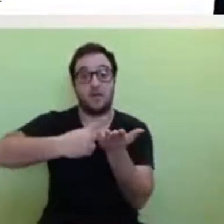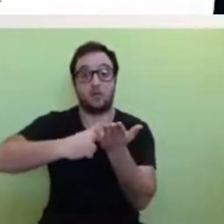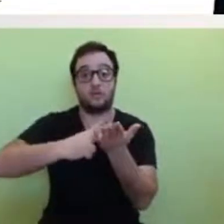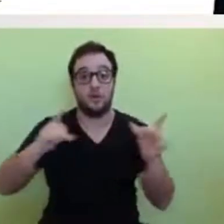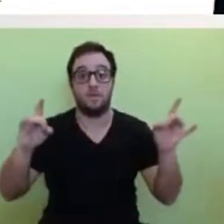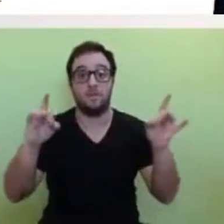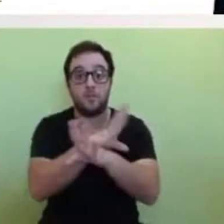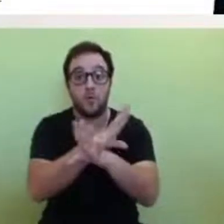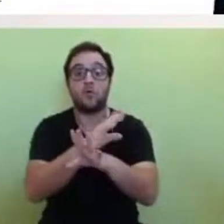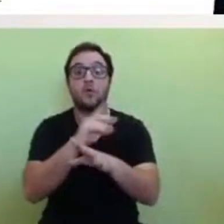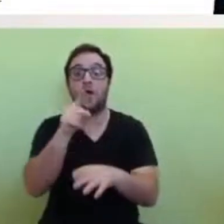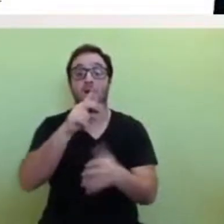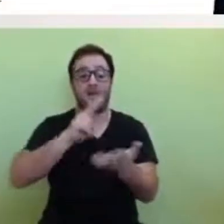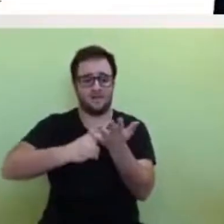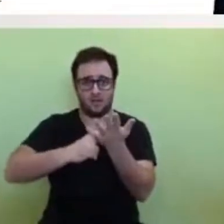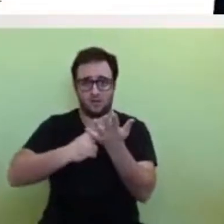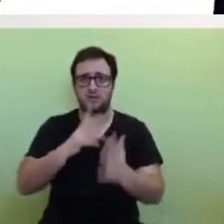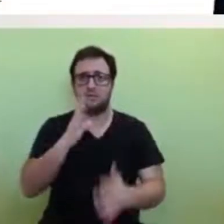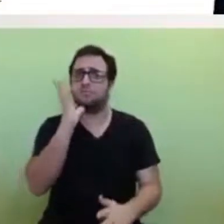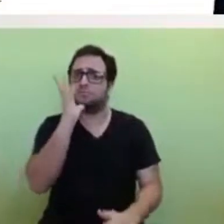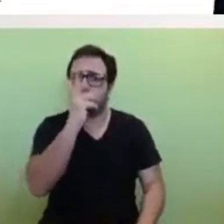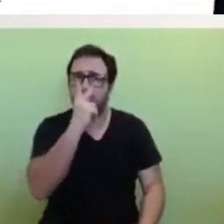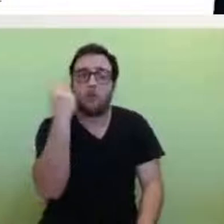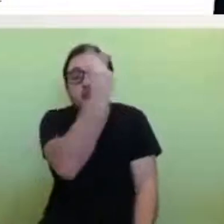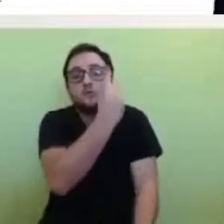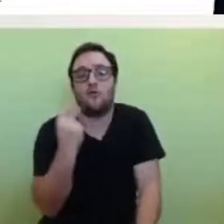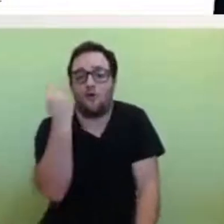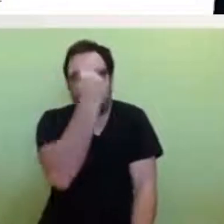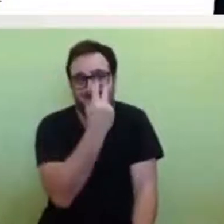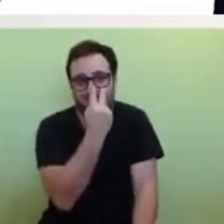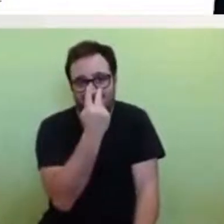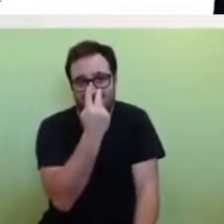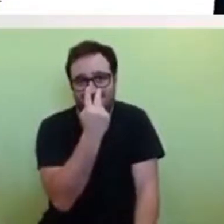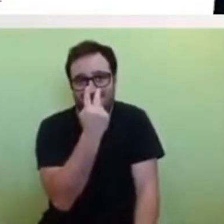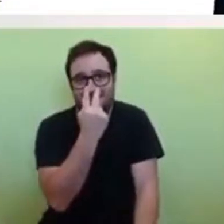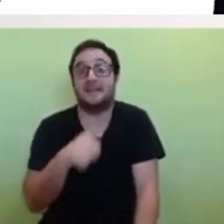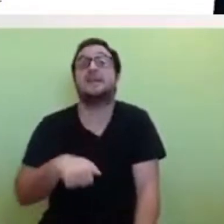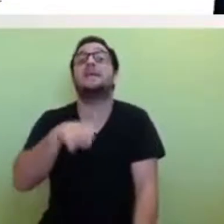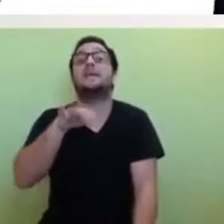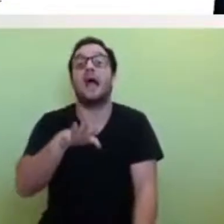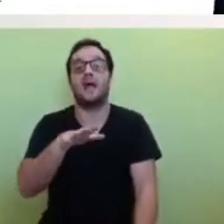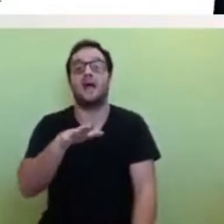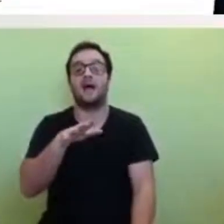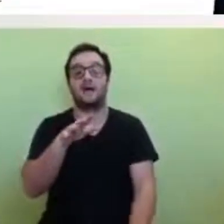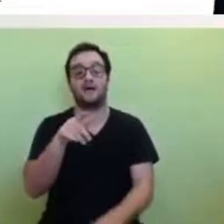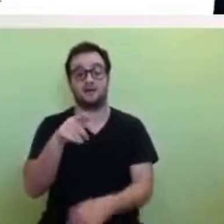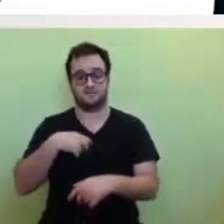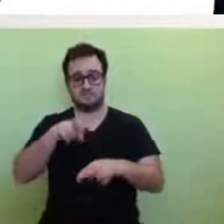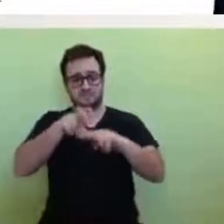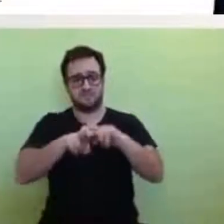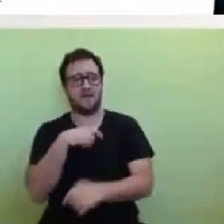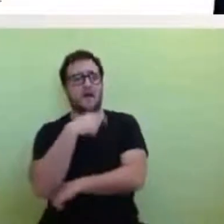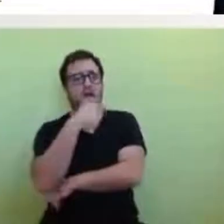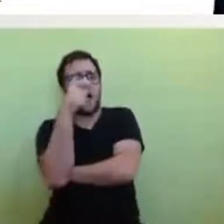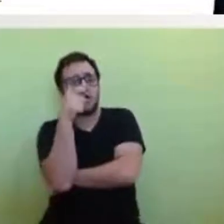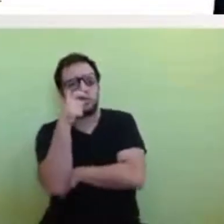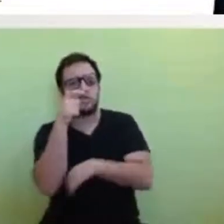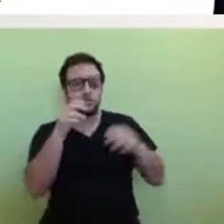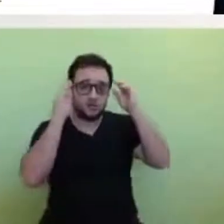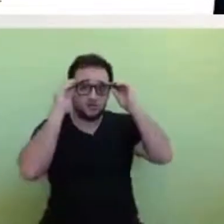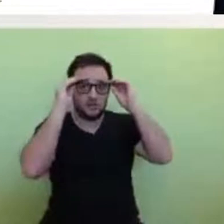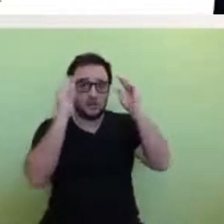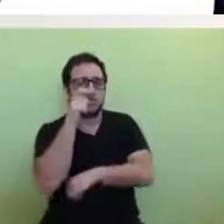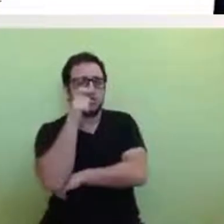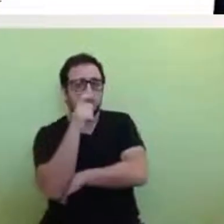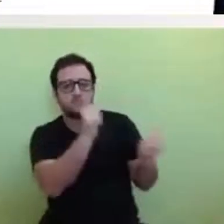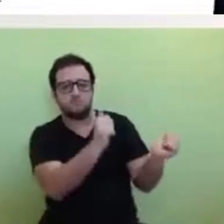vai sentar na frente de uma tela por 2 horas para assistir um livro em